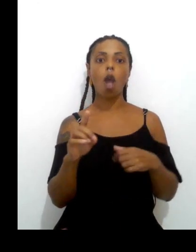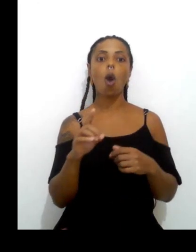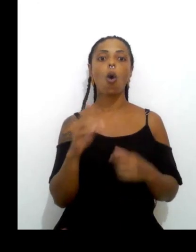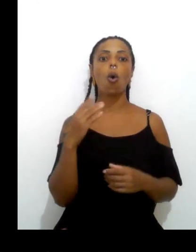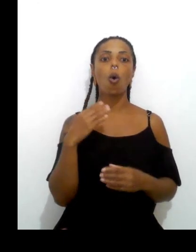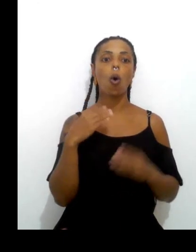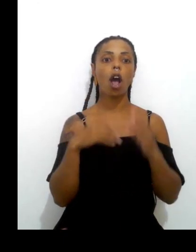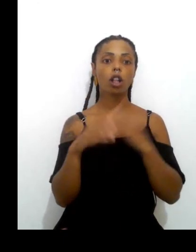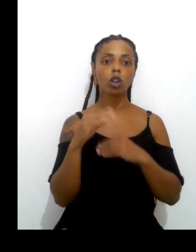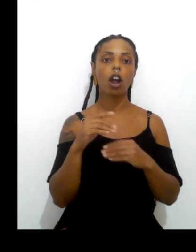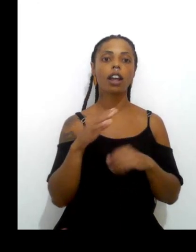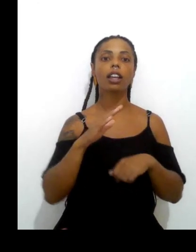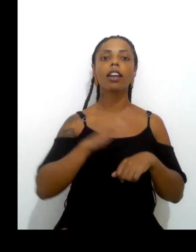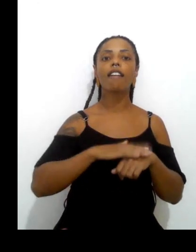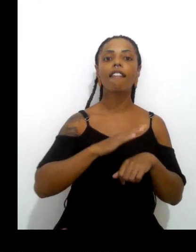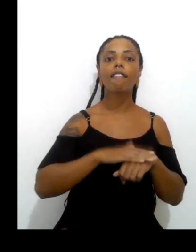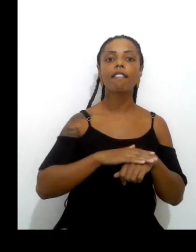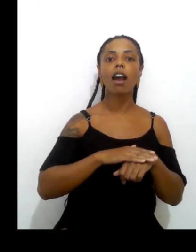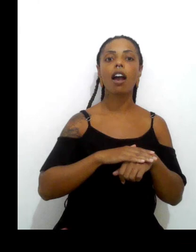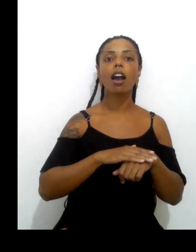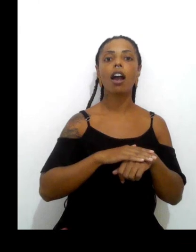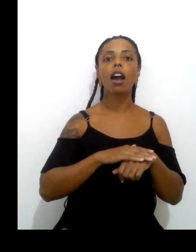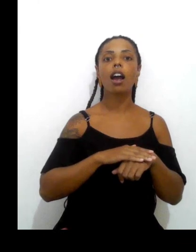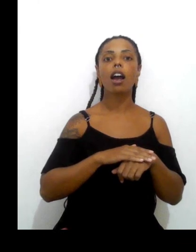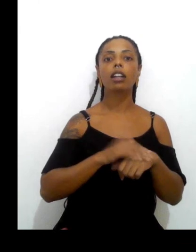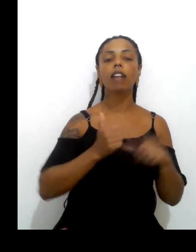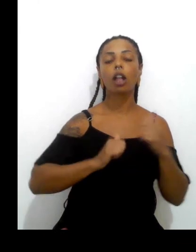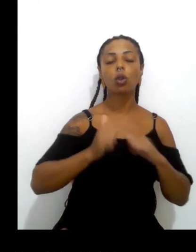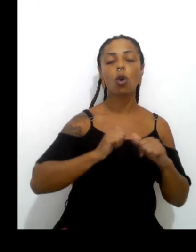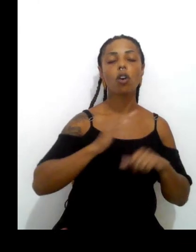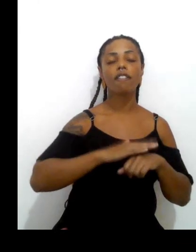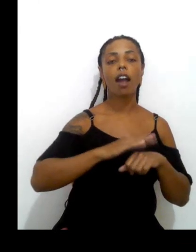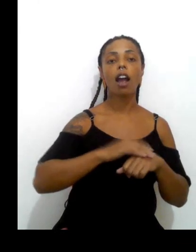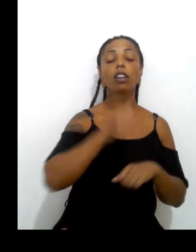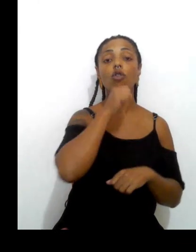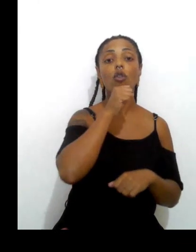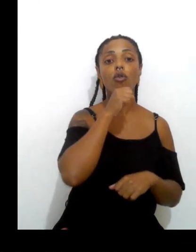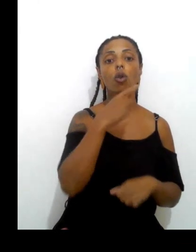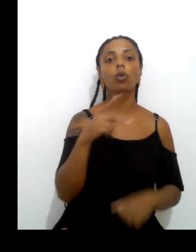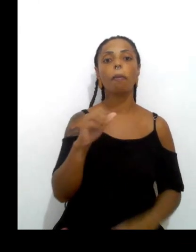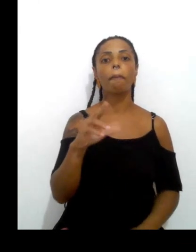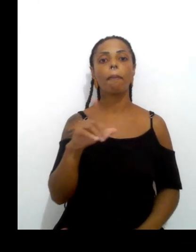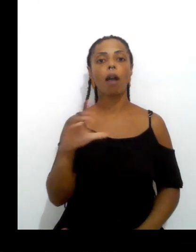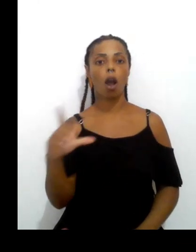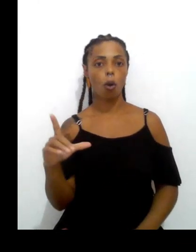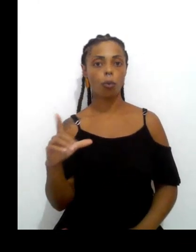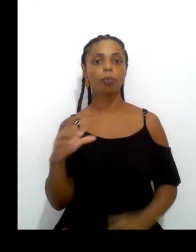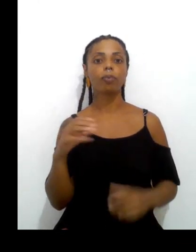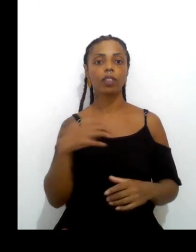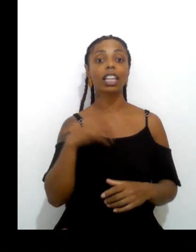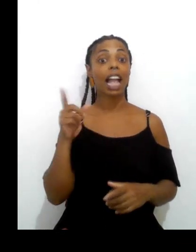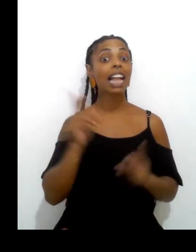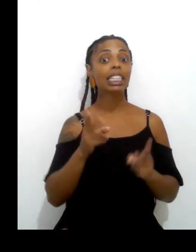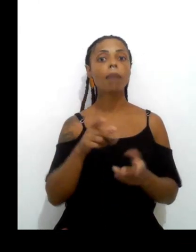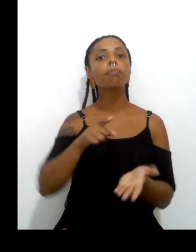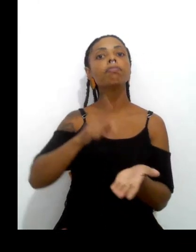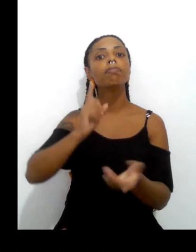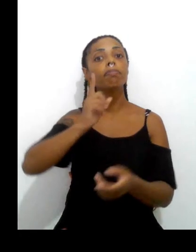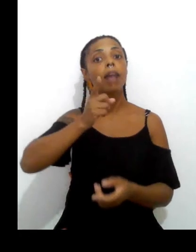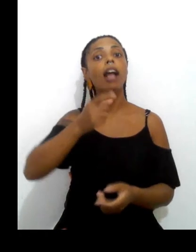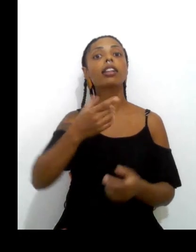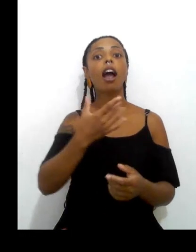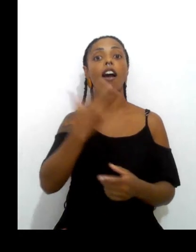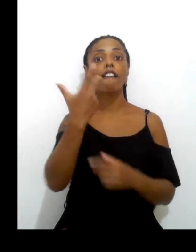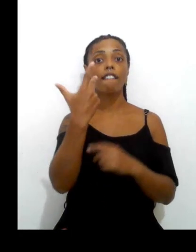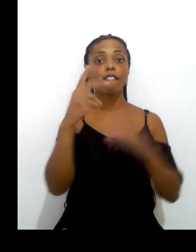Paul McCartney No filme ele sozinho dirige a câmera de forma simples sempre frontal adotando aquele